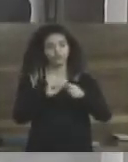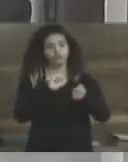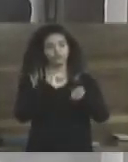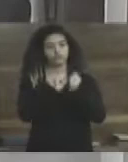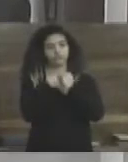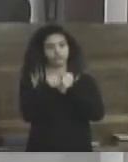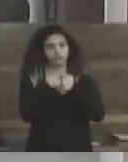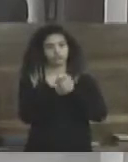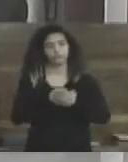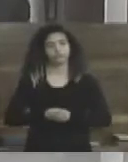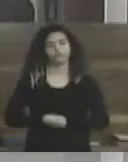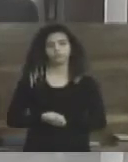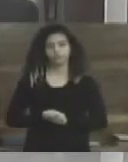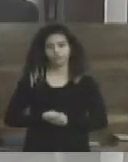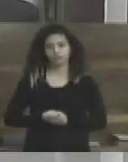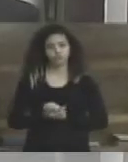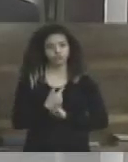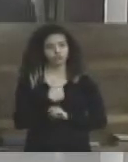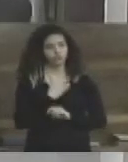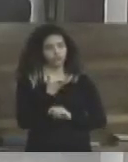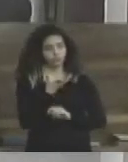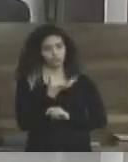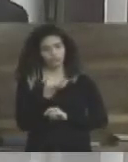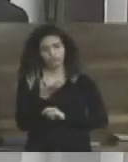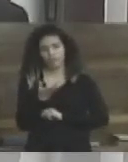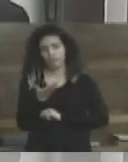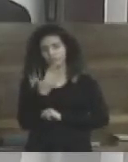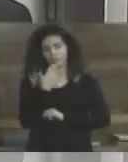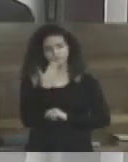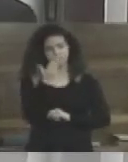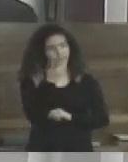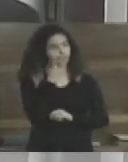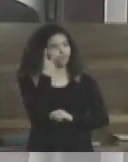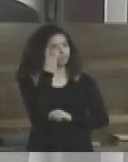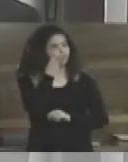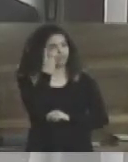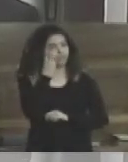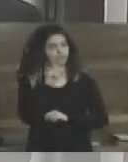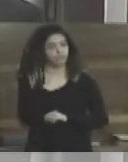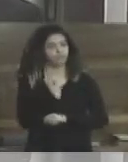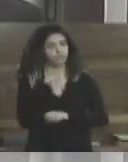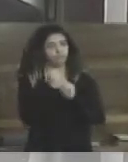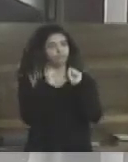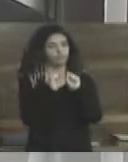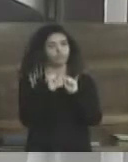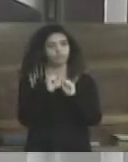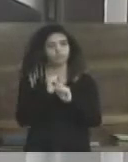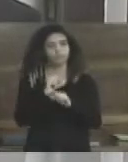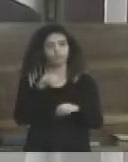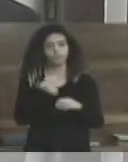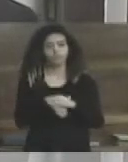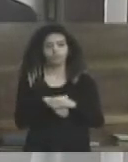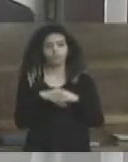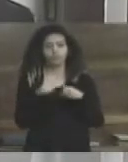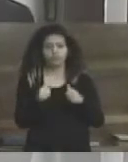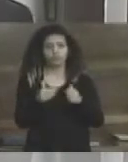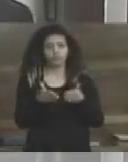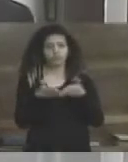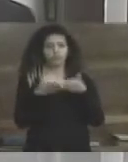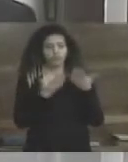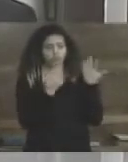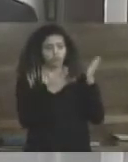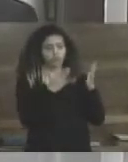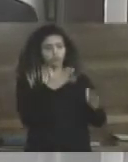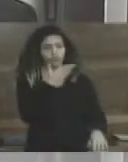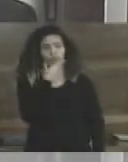lá. Então, eu quero aqui pedir aos vereadores que a gente possa estar aprovando aqui o pedido da moção de aplauso